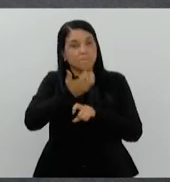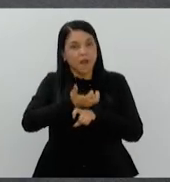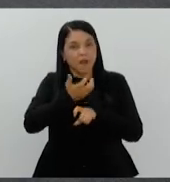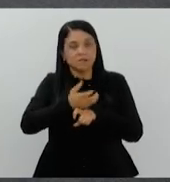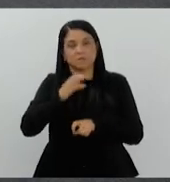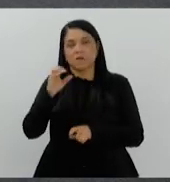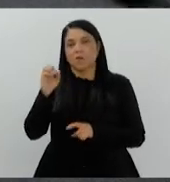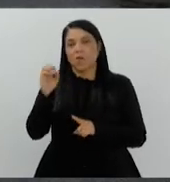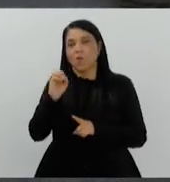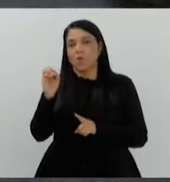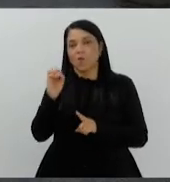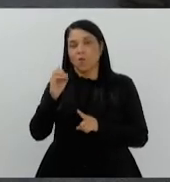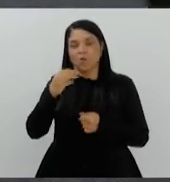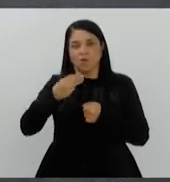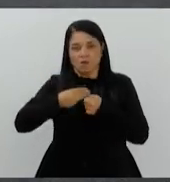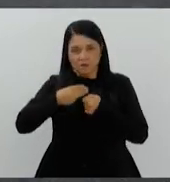Tiaju?